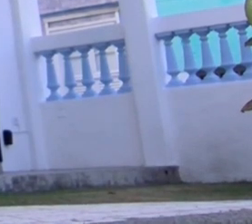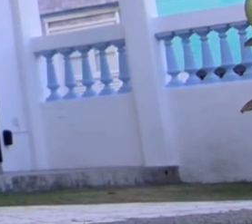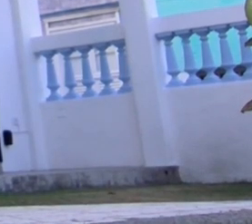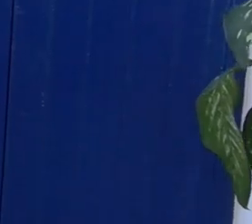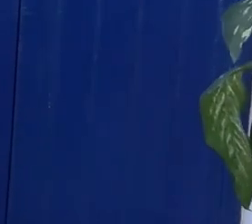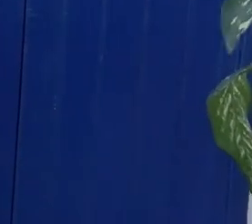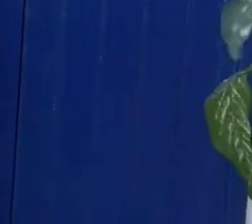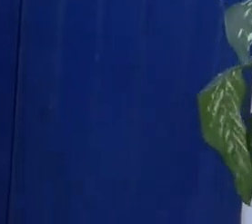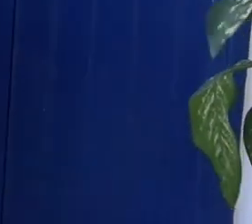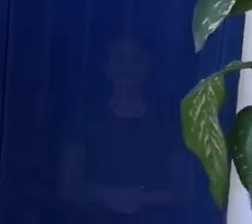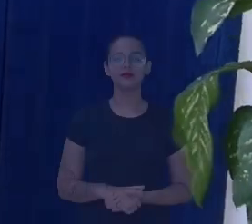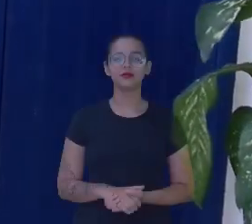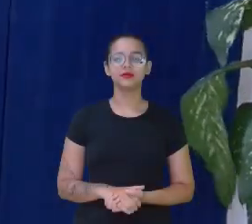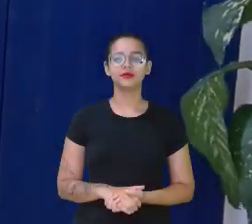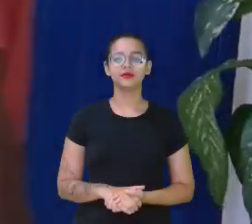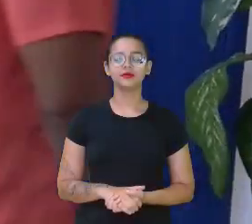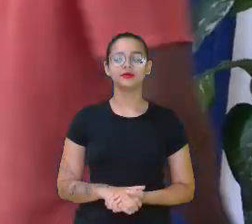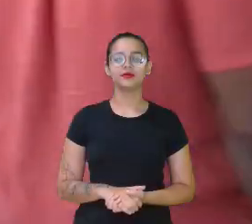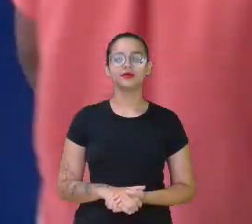Bem-vinda e bem-vindo.